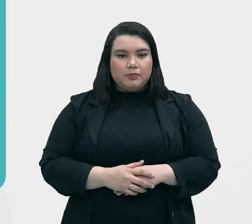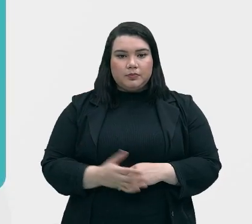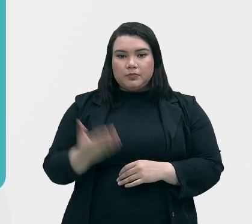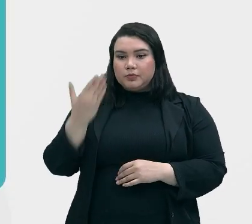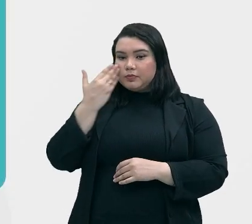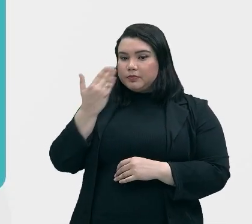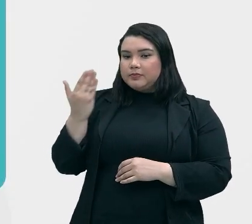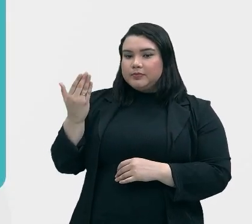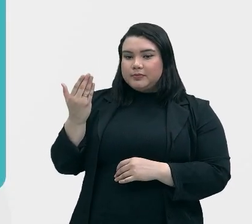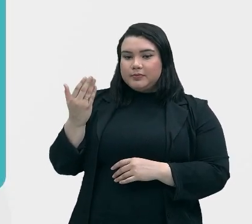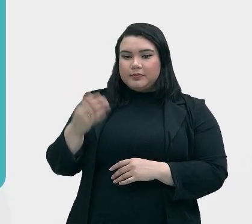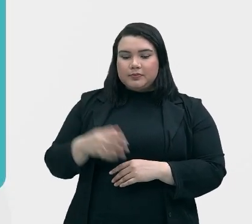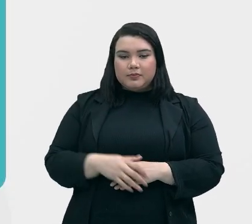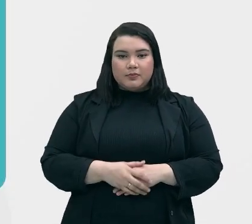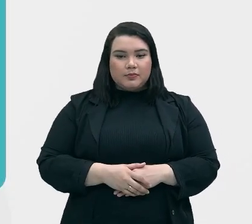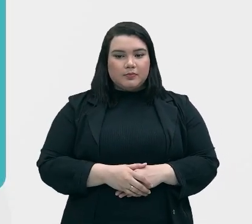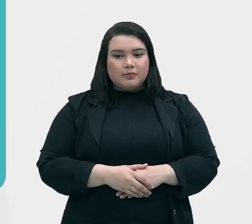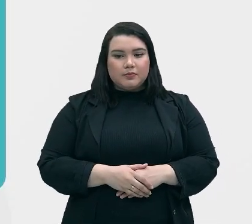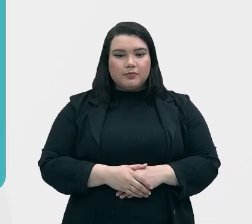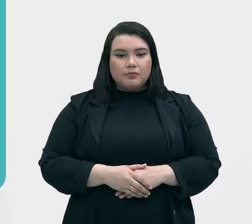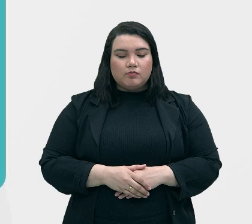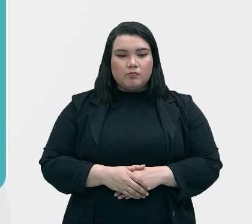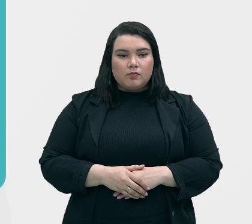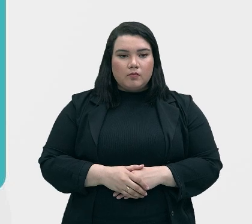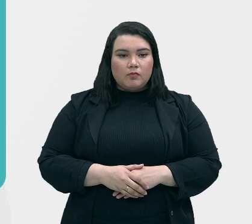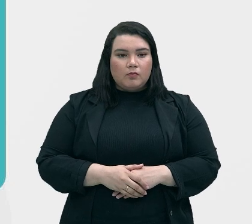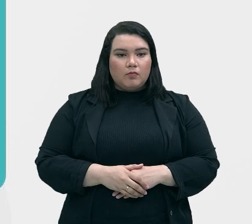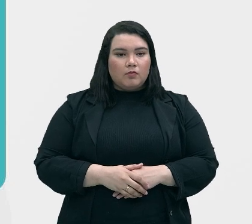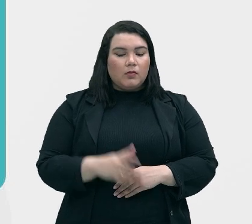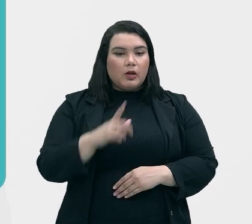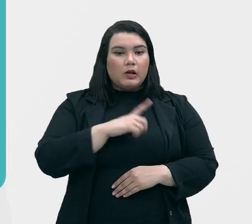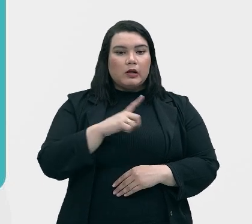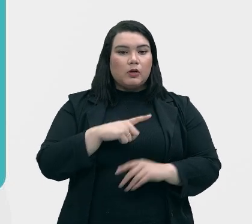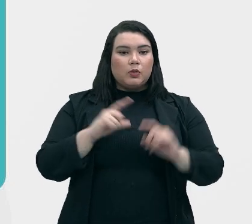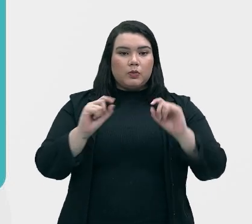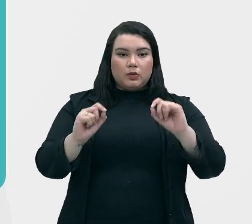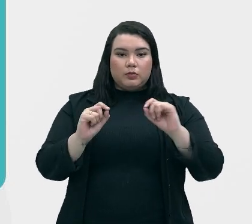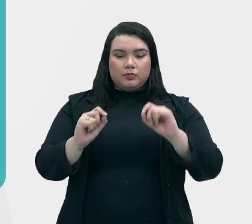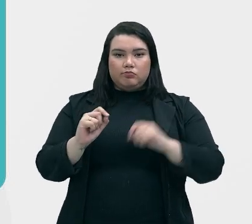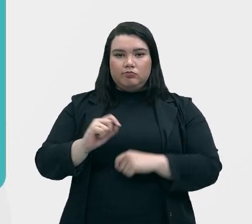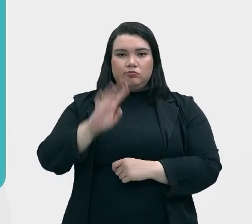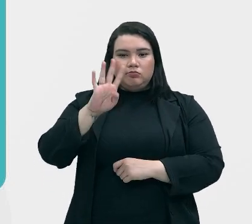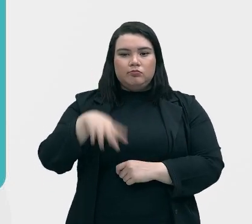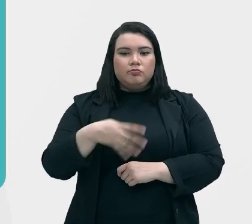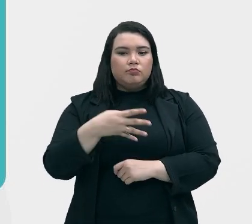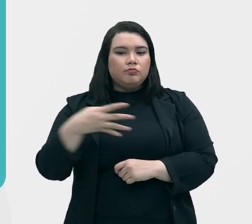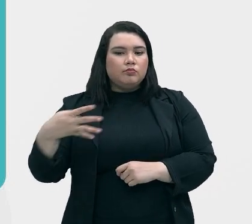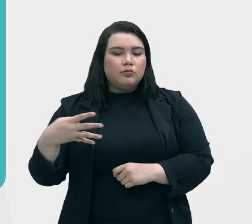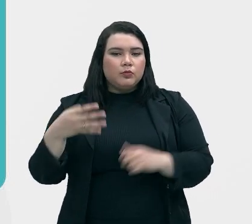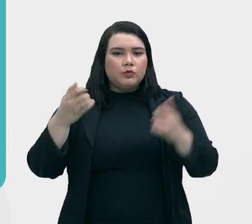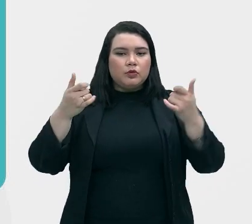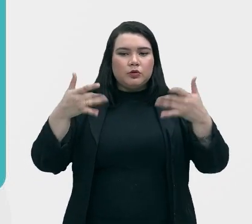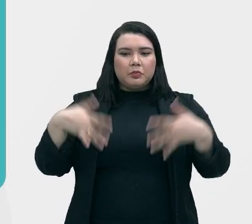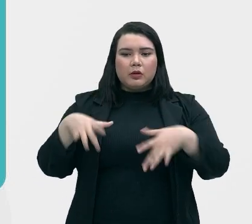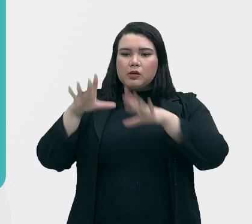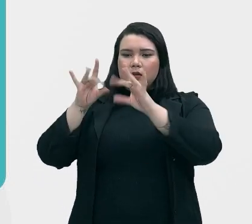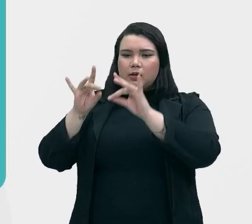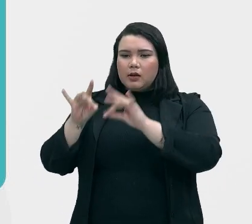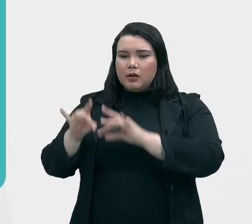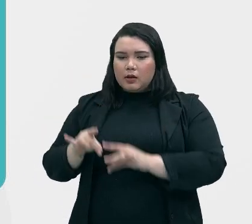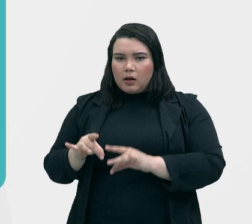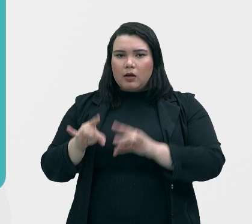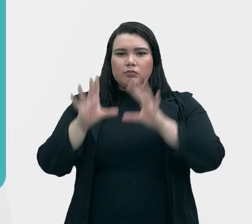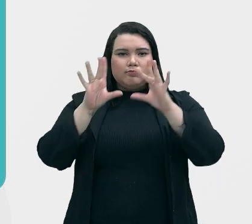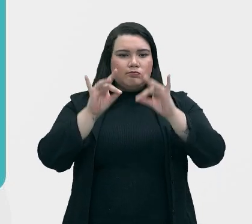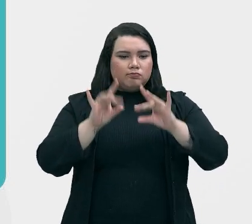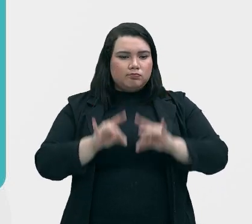primeira cartela. Então, nós temos aí, ó, esse quadro, onde vai explicar bem